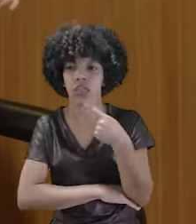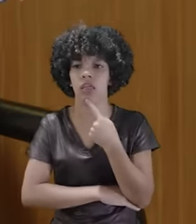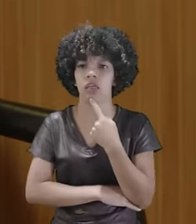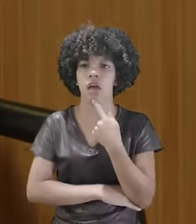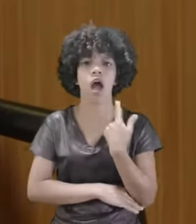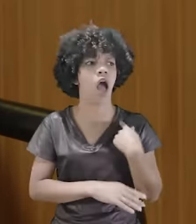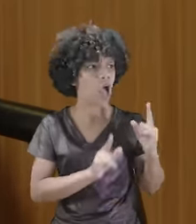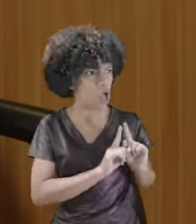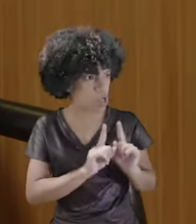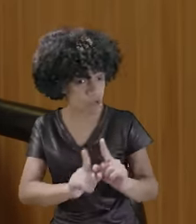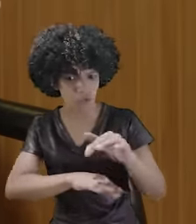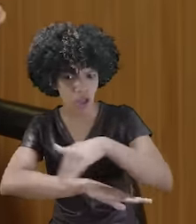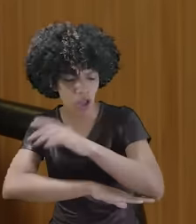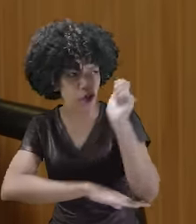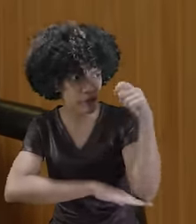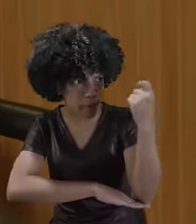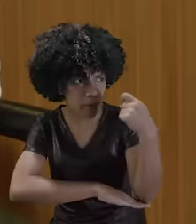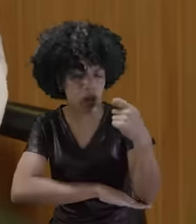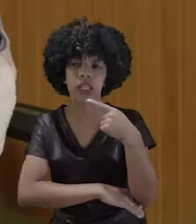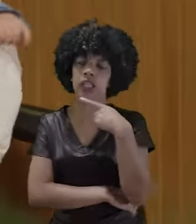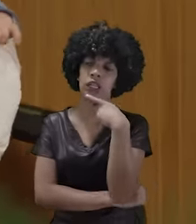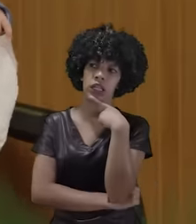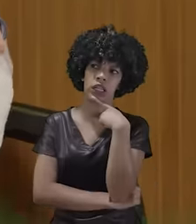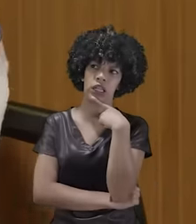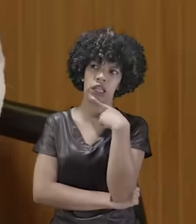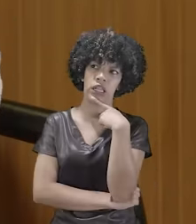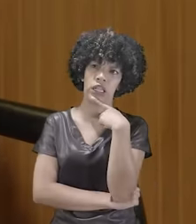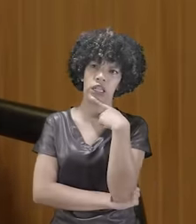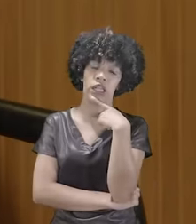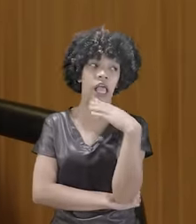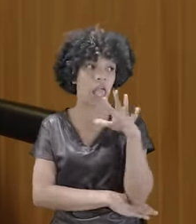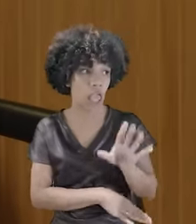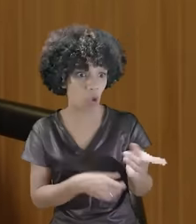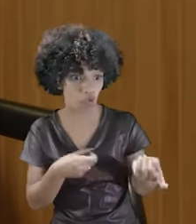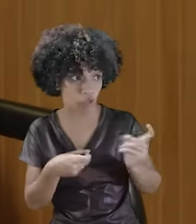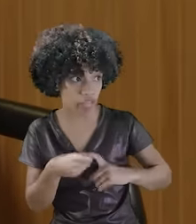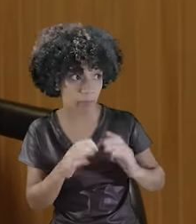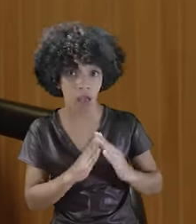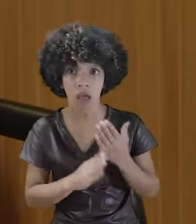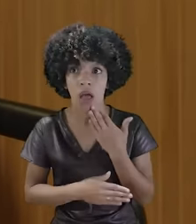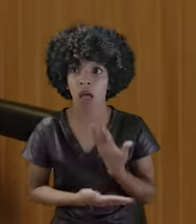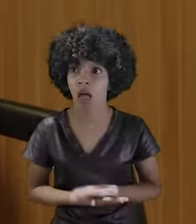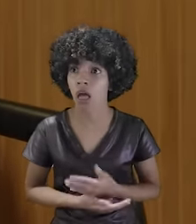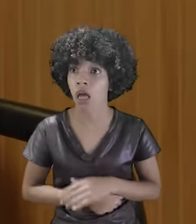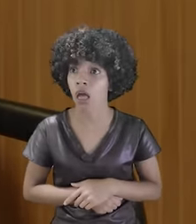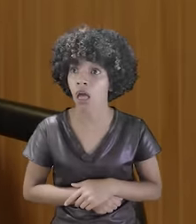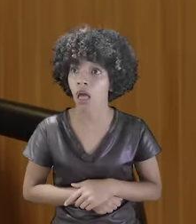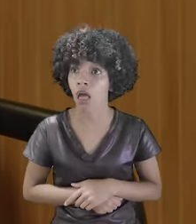aí ela me levou na Avenida Paulista e eu voltei assim